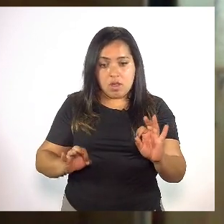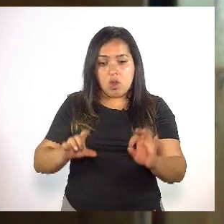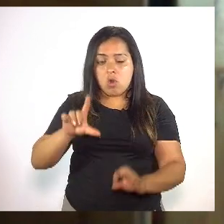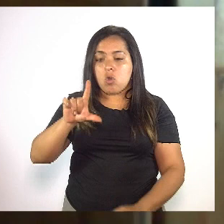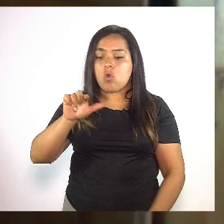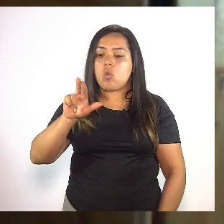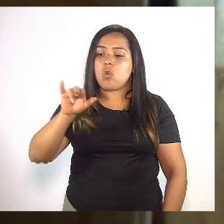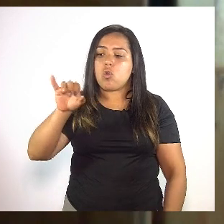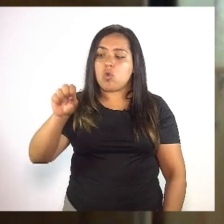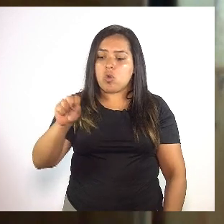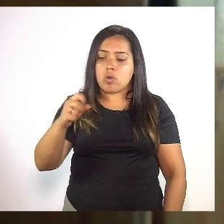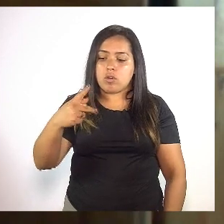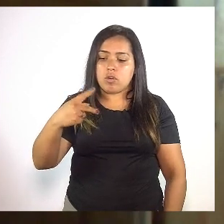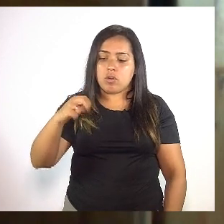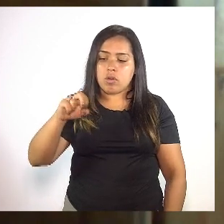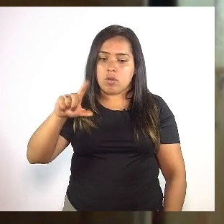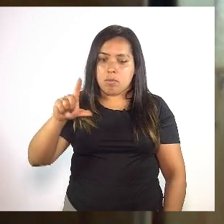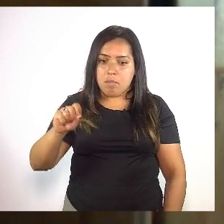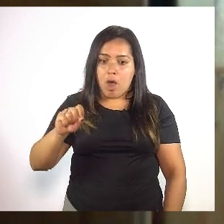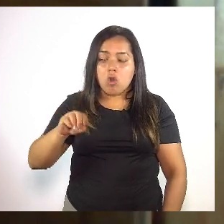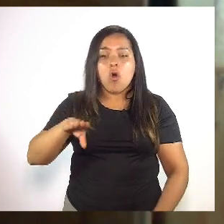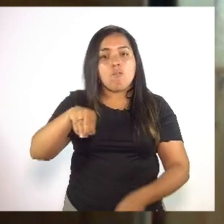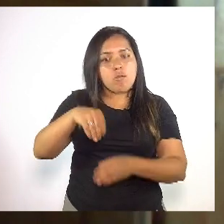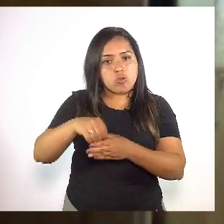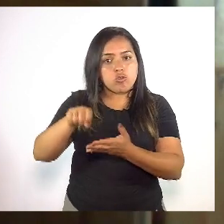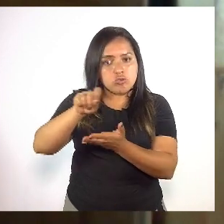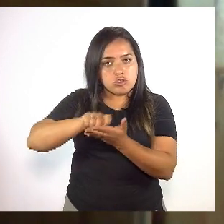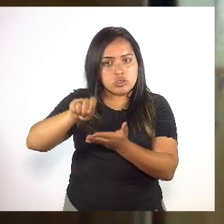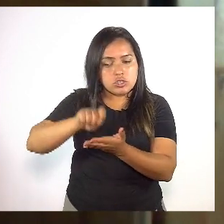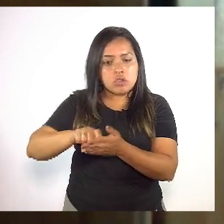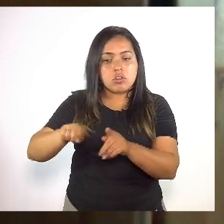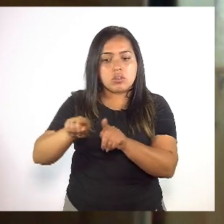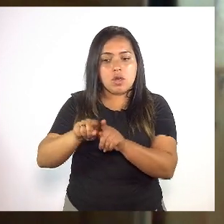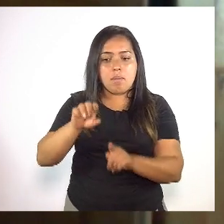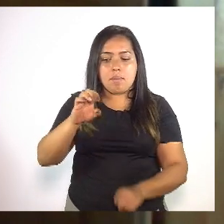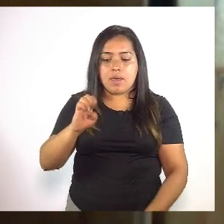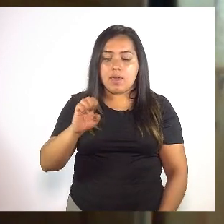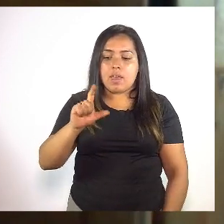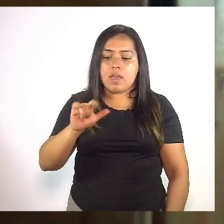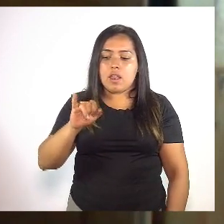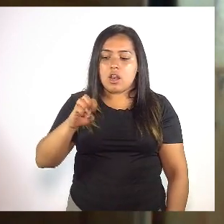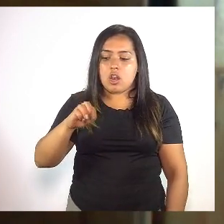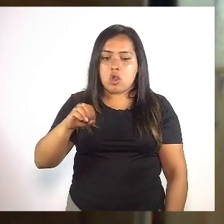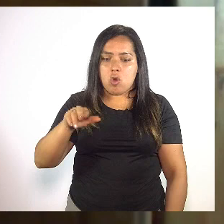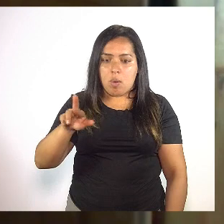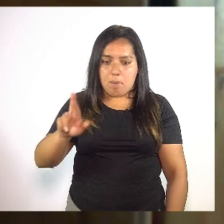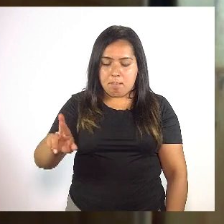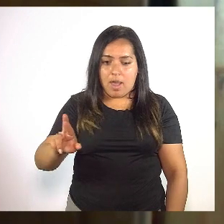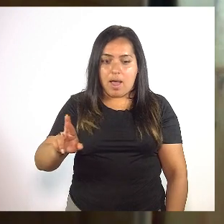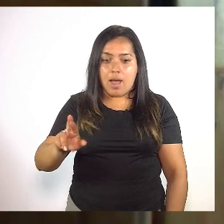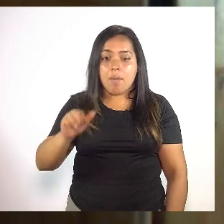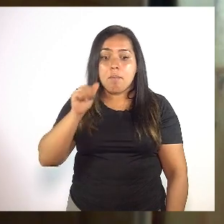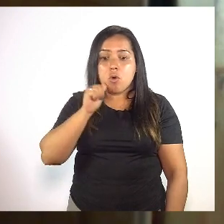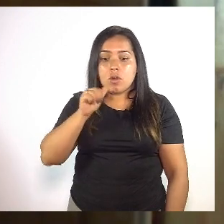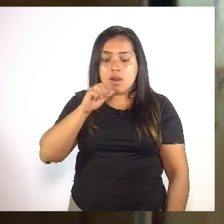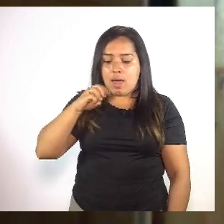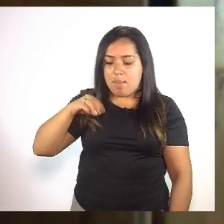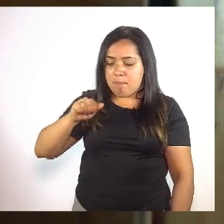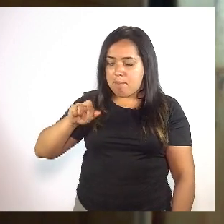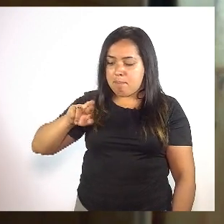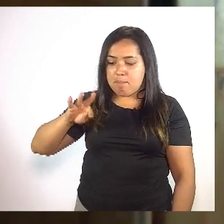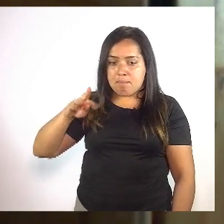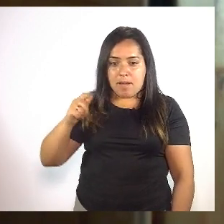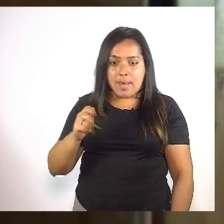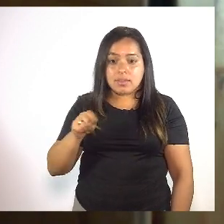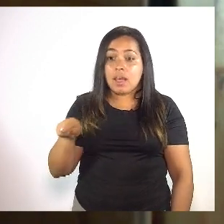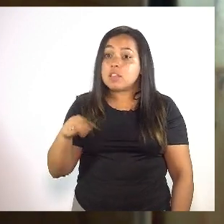Luiz Paulo, que apresentou voto escrito, e do deputado Eliomar Coelho. Deputada Marta Rocha não pôde votar,